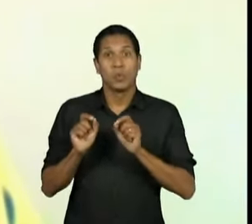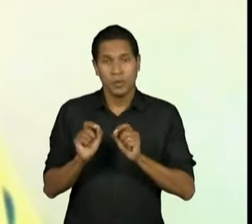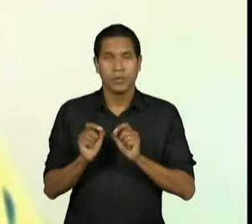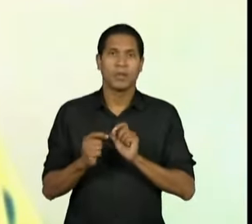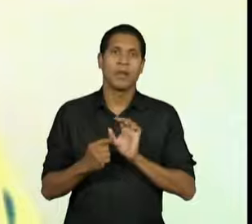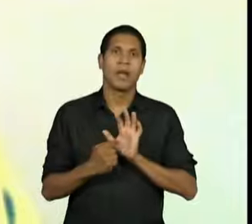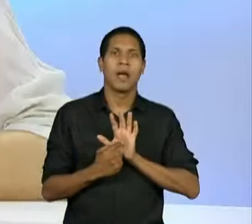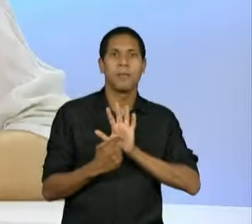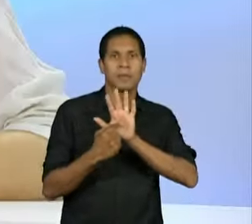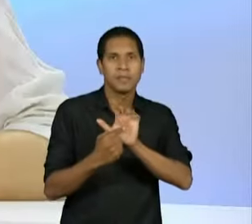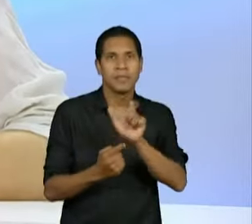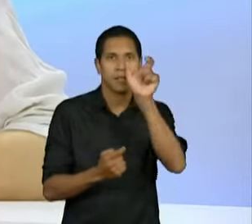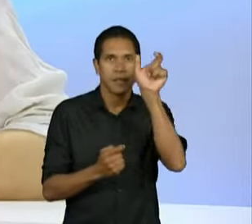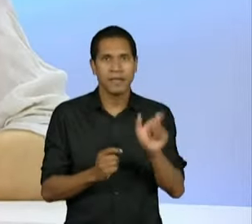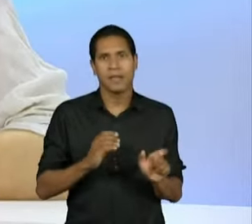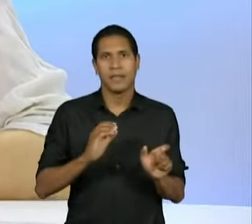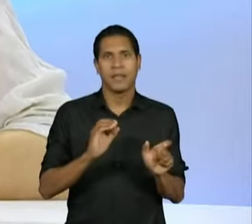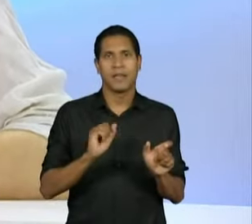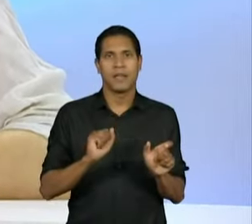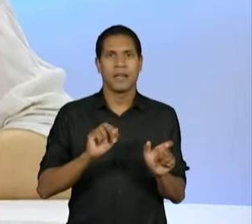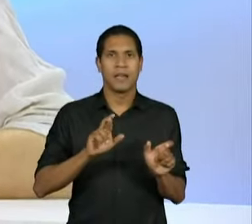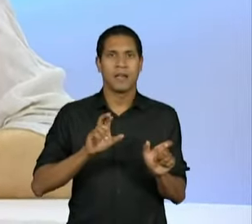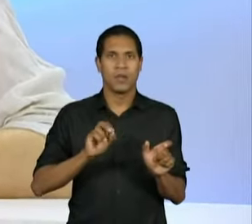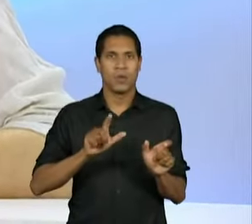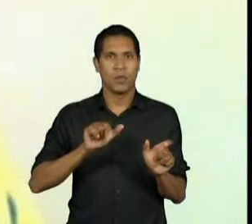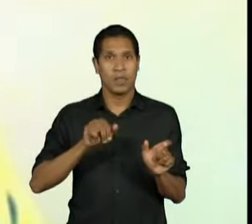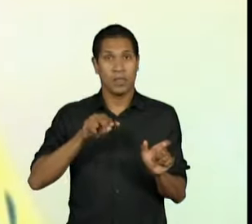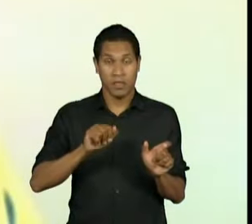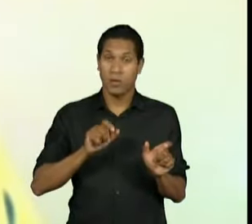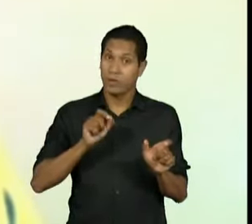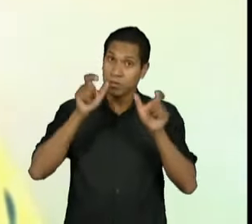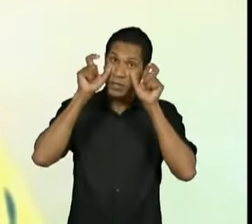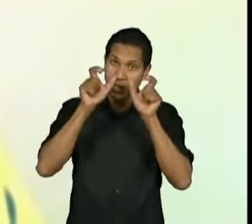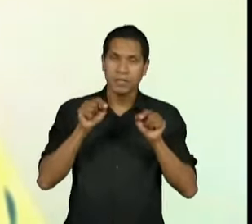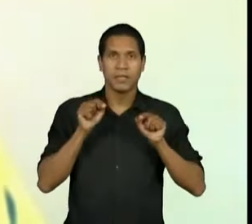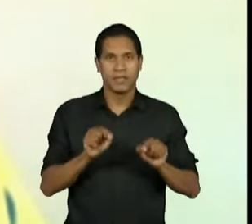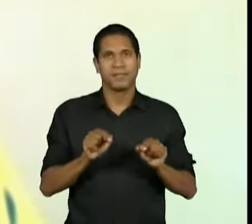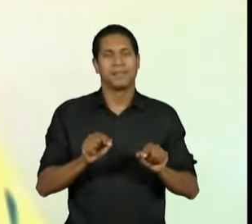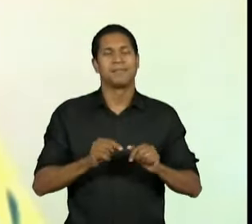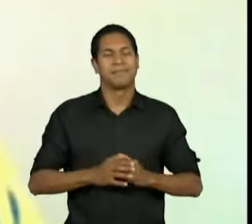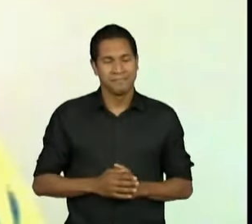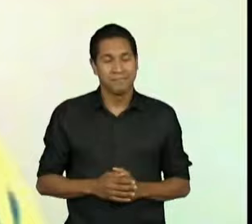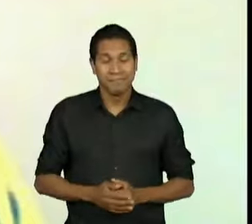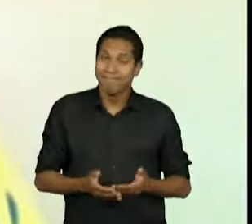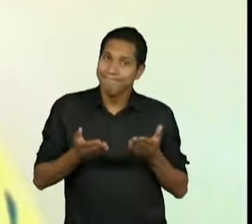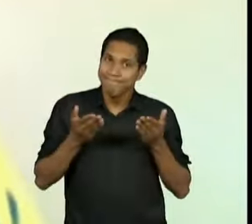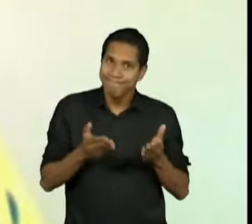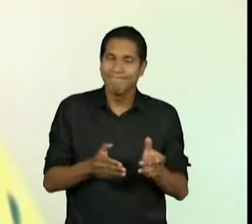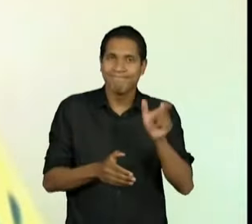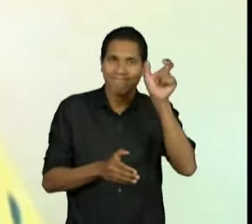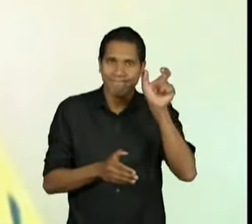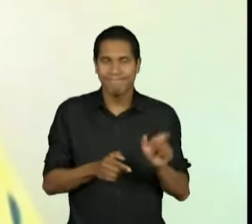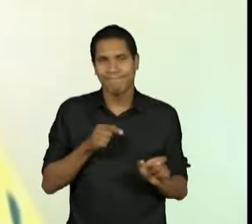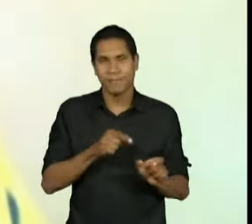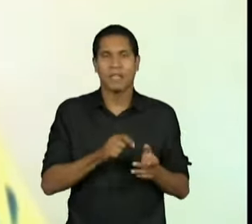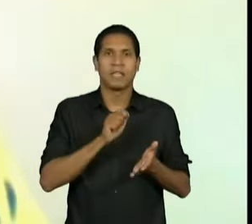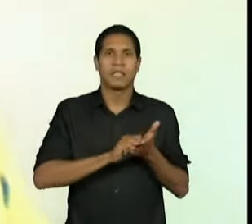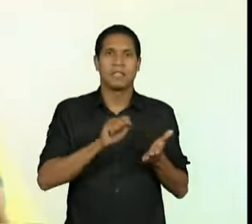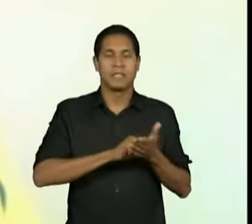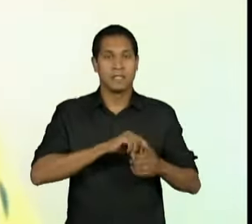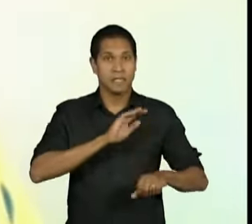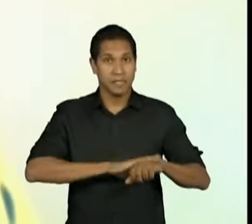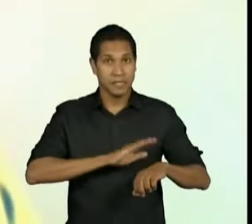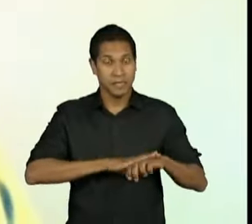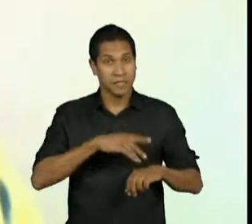apresentar Carolina. O que nos interessa é Carolina, entende? É Carolina com a escrita dela e